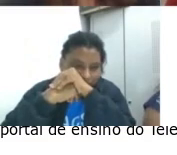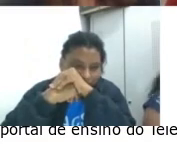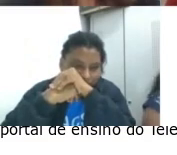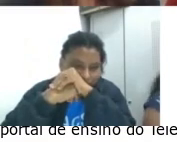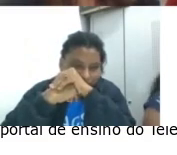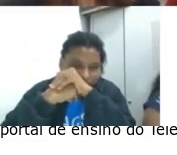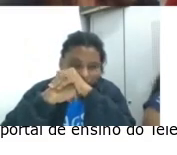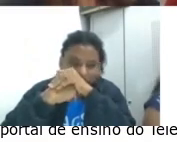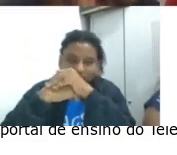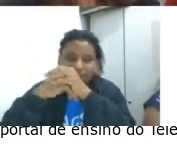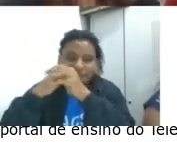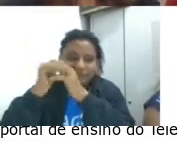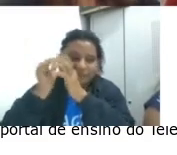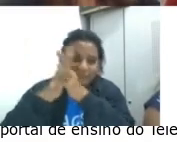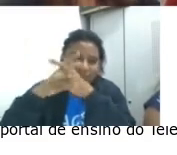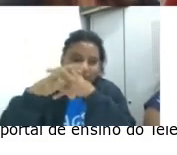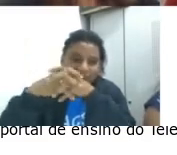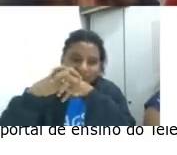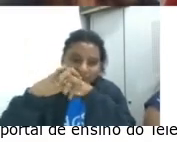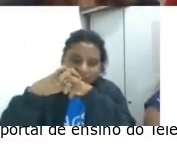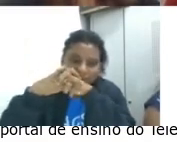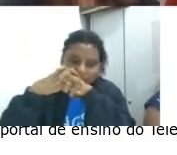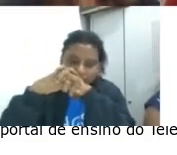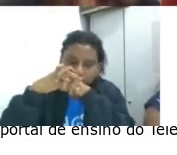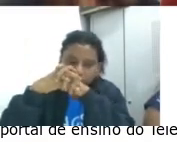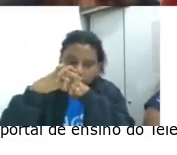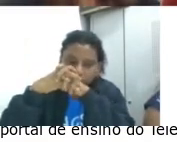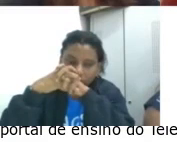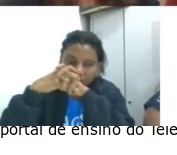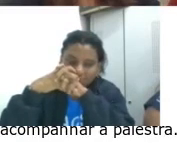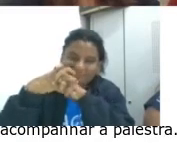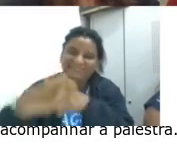e nenhuma outra equipe faz é isso